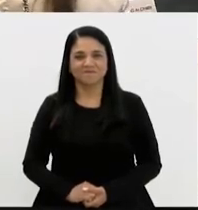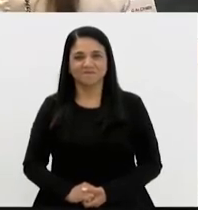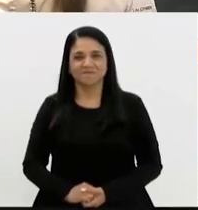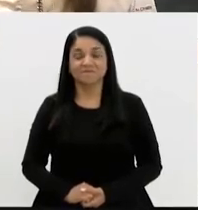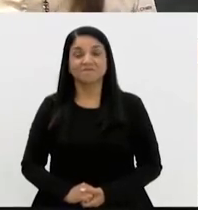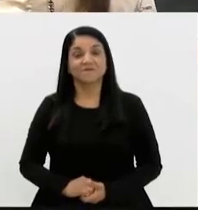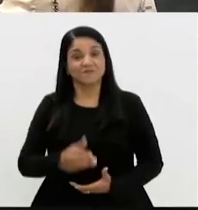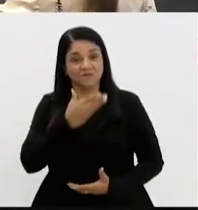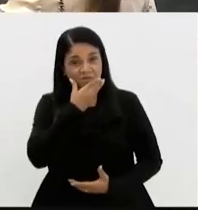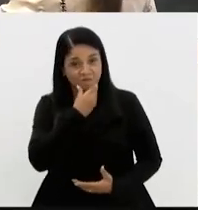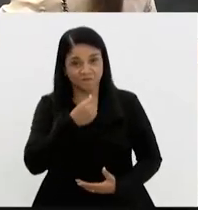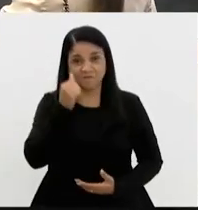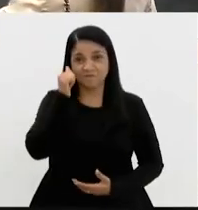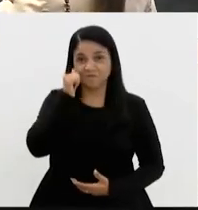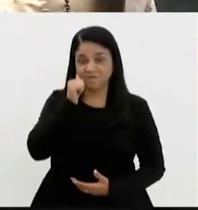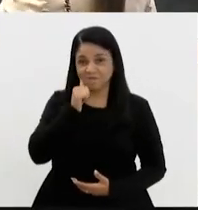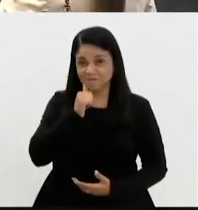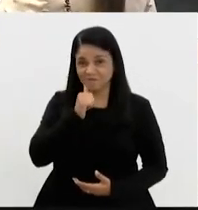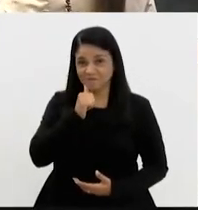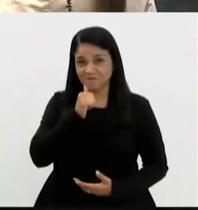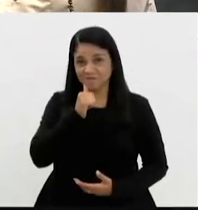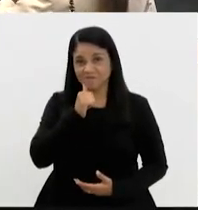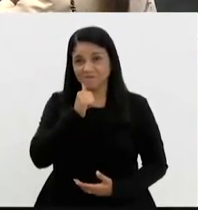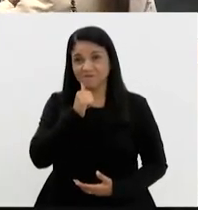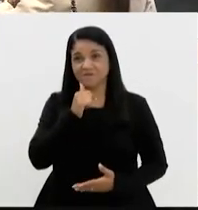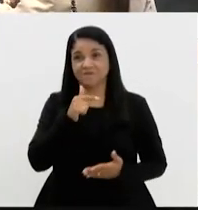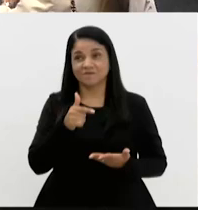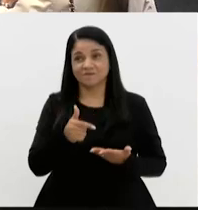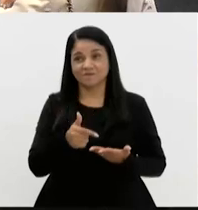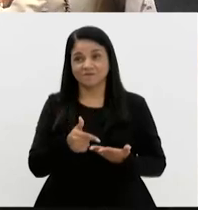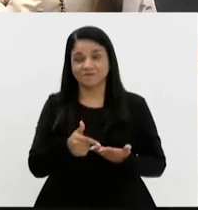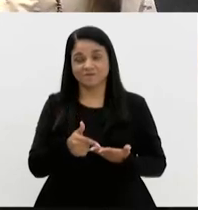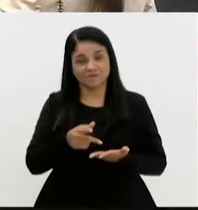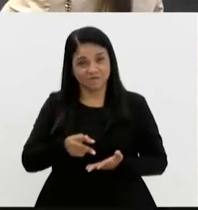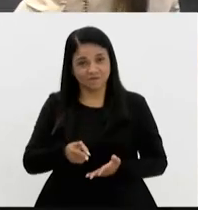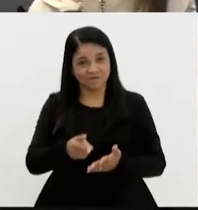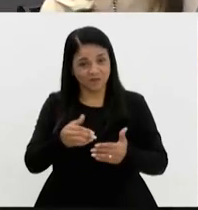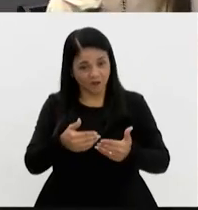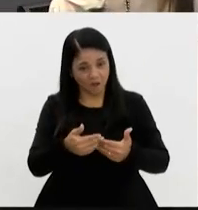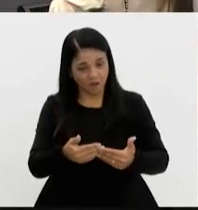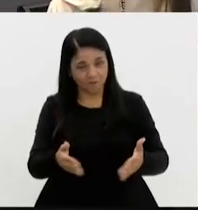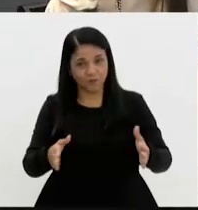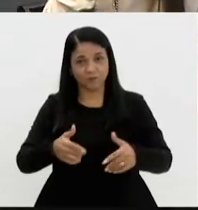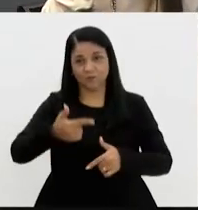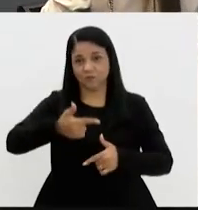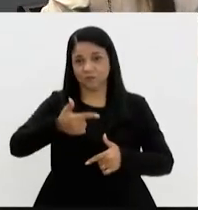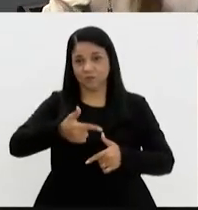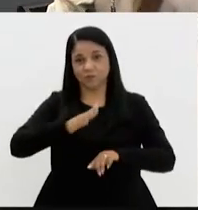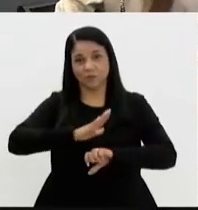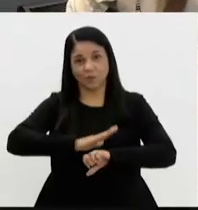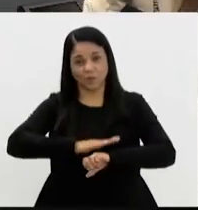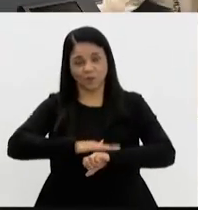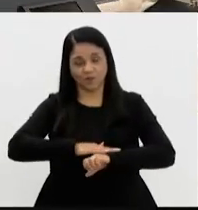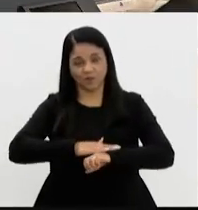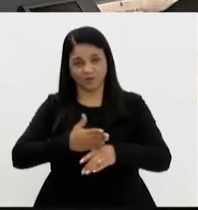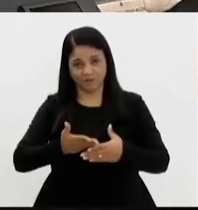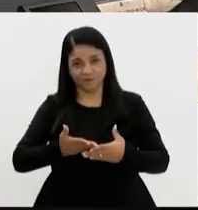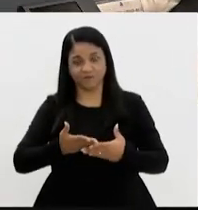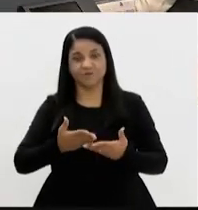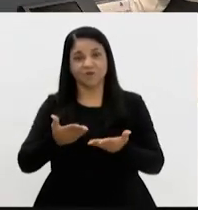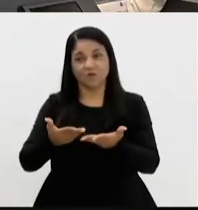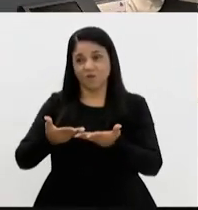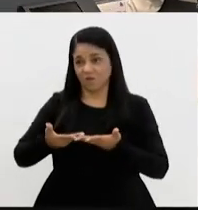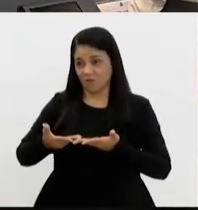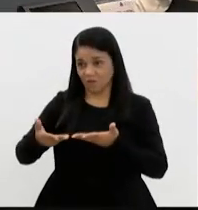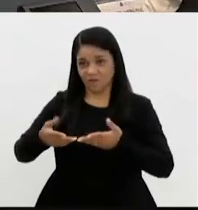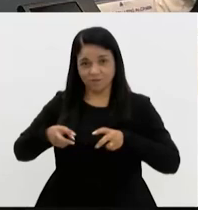senhoras e senhores neste momento será desfeito o dispositivo e daremos a abertura ao segundo painel gostaria de convidar para que